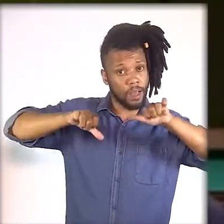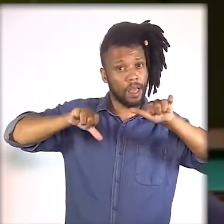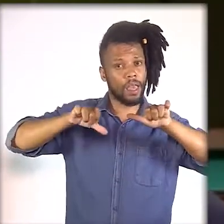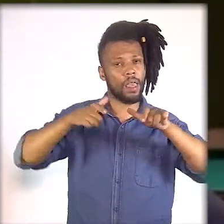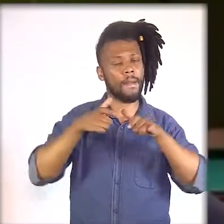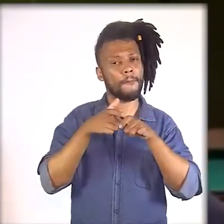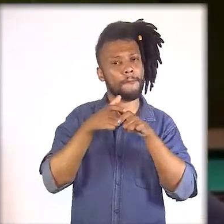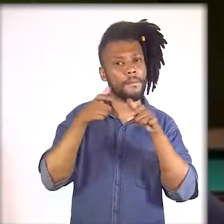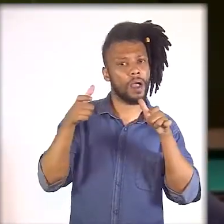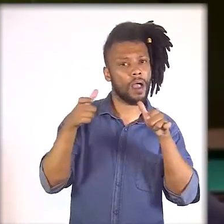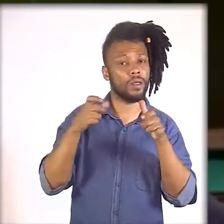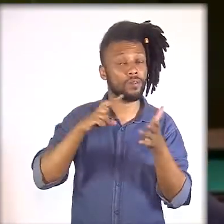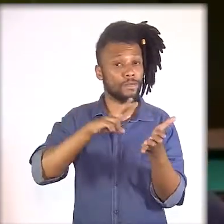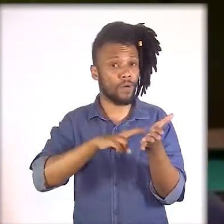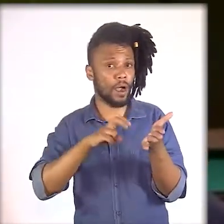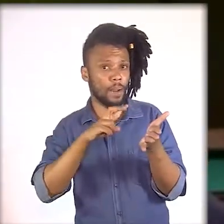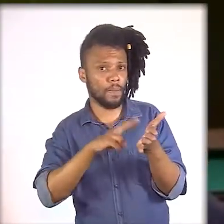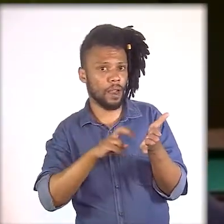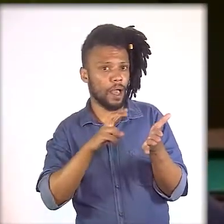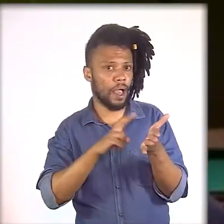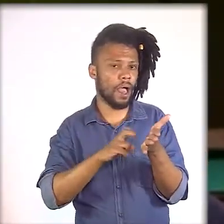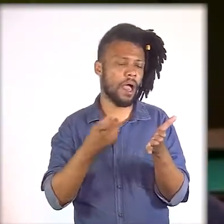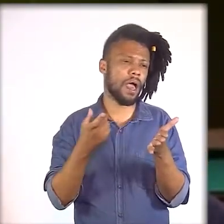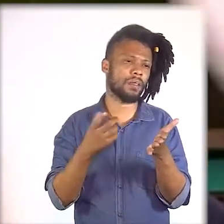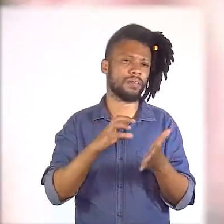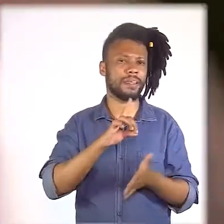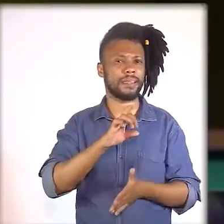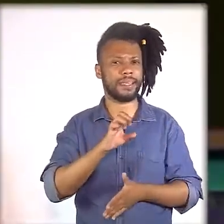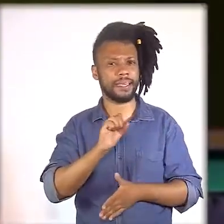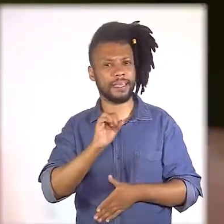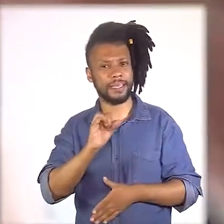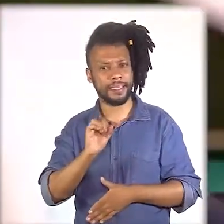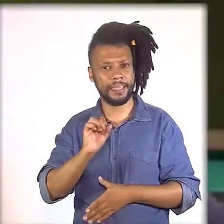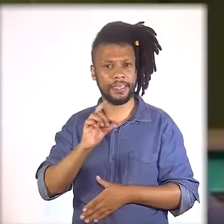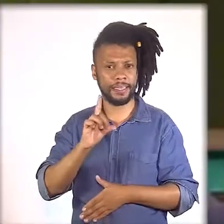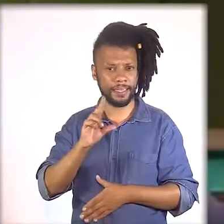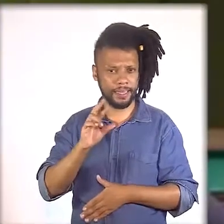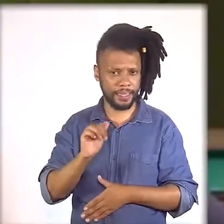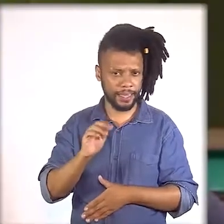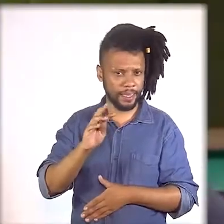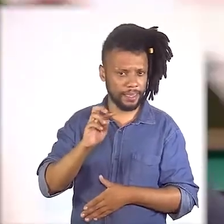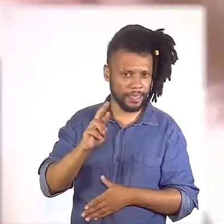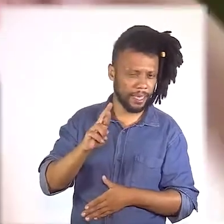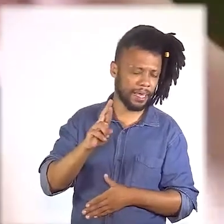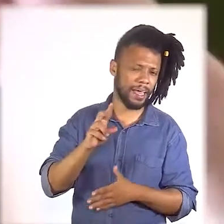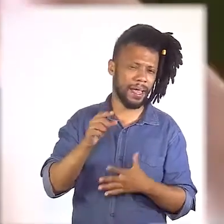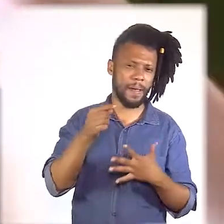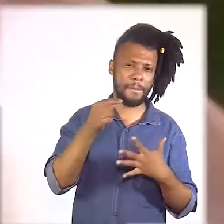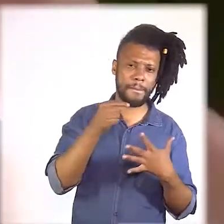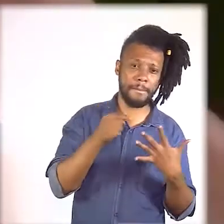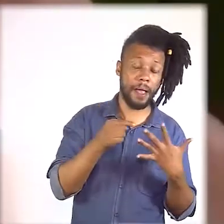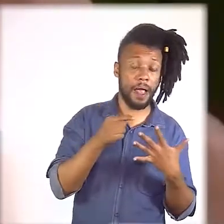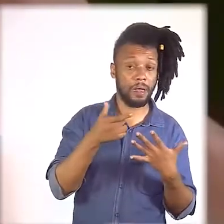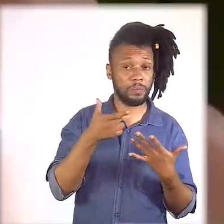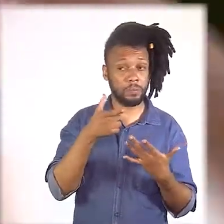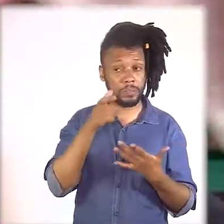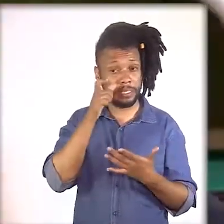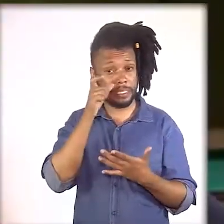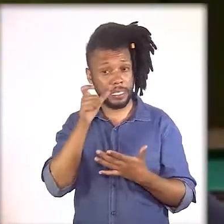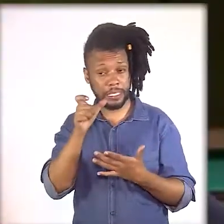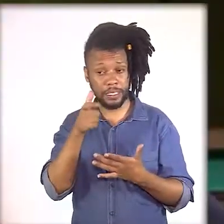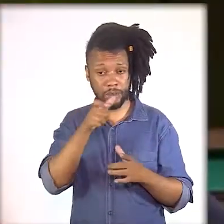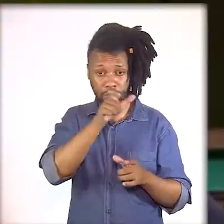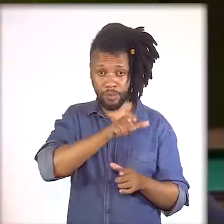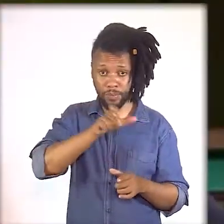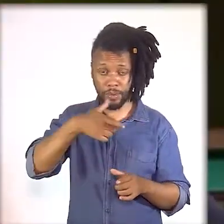análise, uma ampliação natural do vocabulário, desidratar para cá, não sei o quê. São expressões muito interessantes,